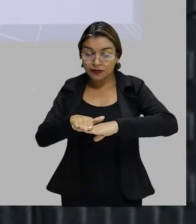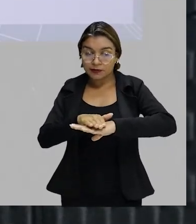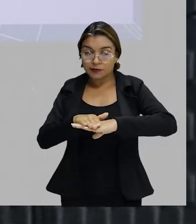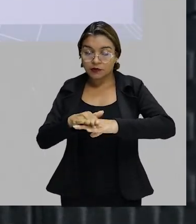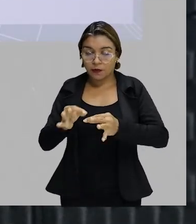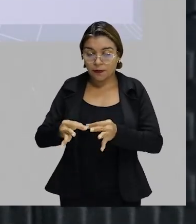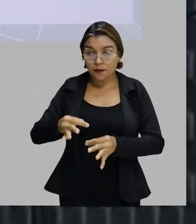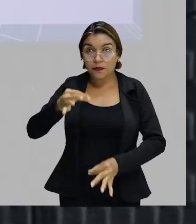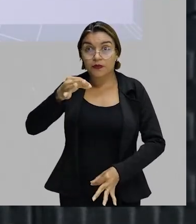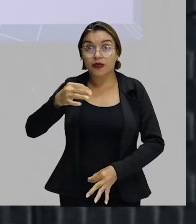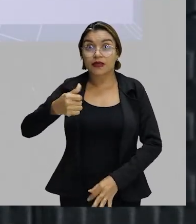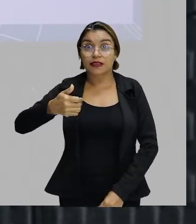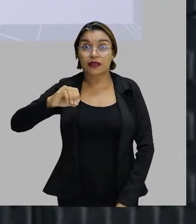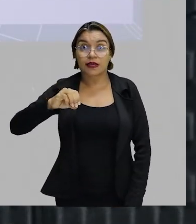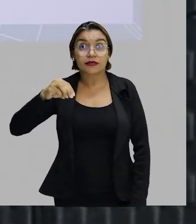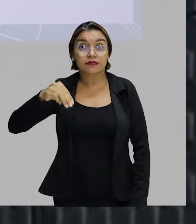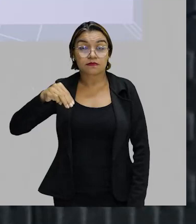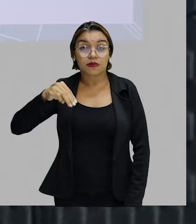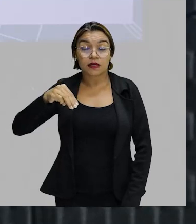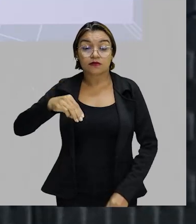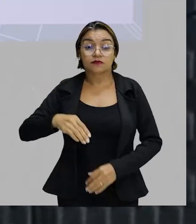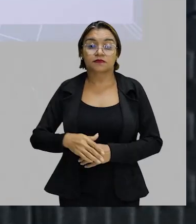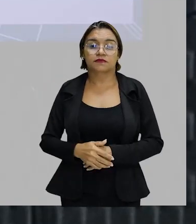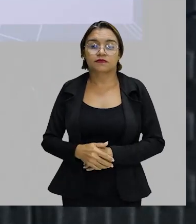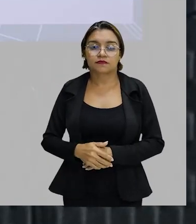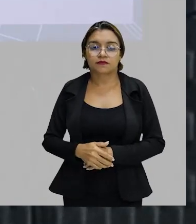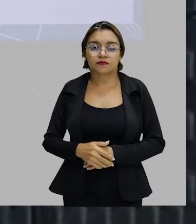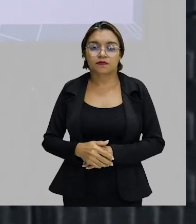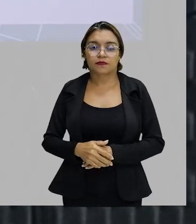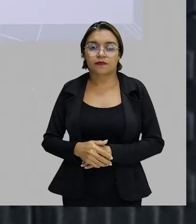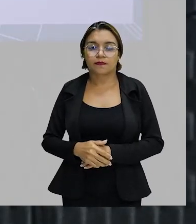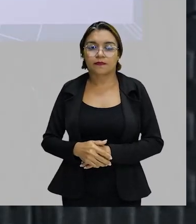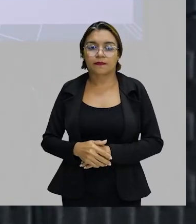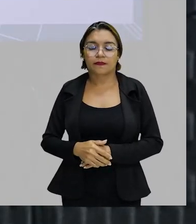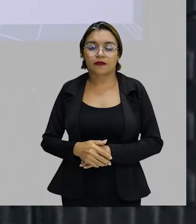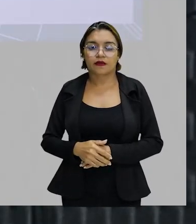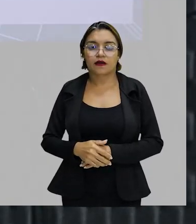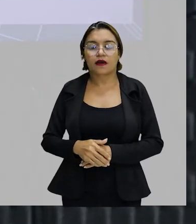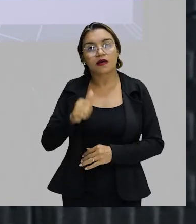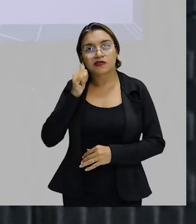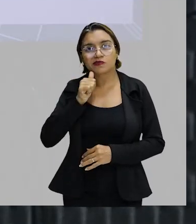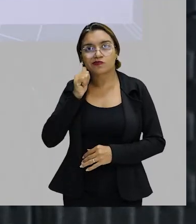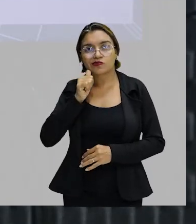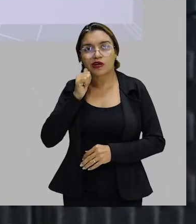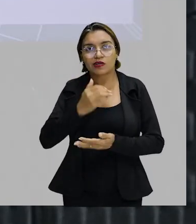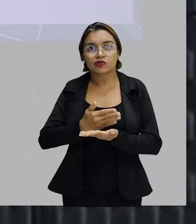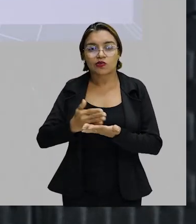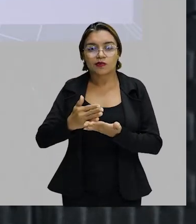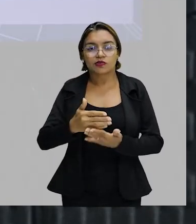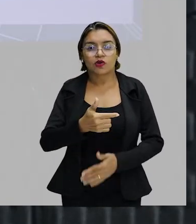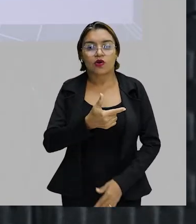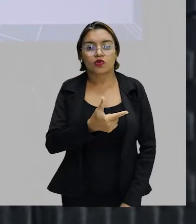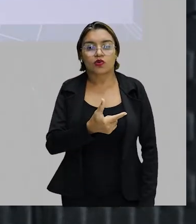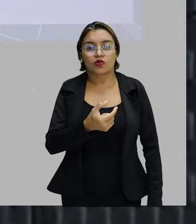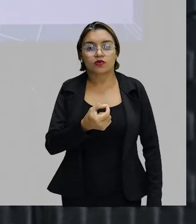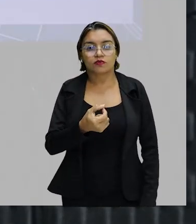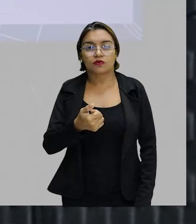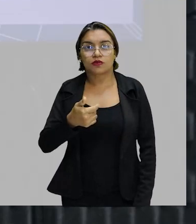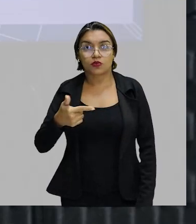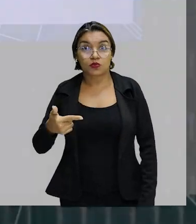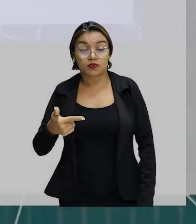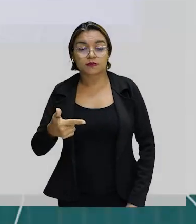altura de 10 m isso nos Jogos Olímpicos foi adicionada para as mulheres no ano ano de 2012 tá aí